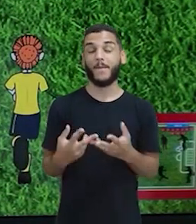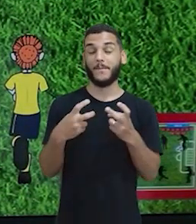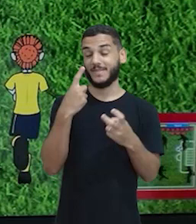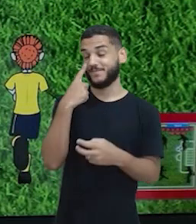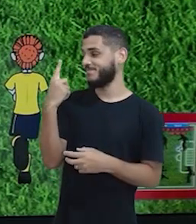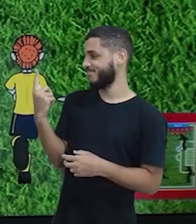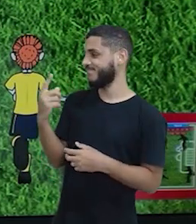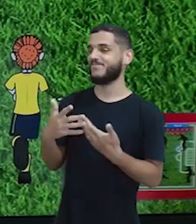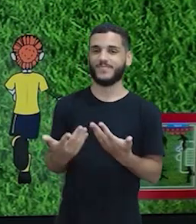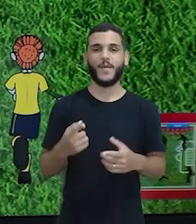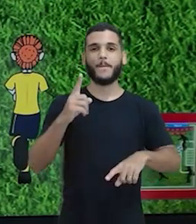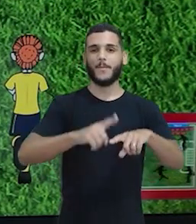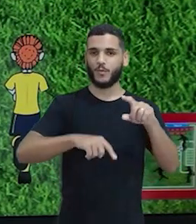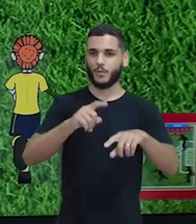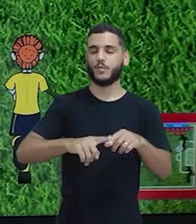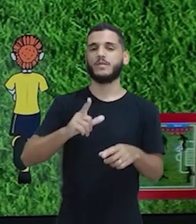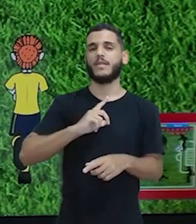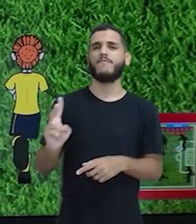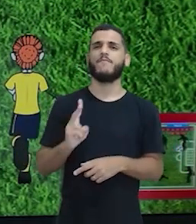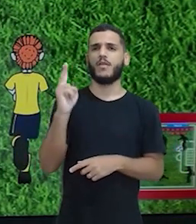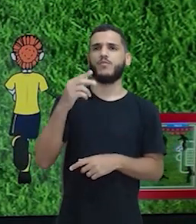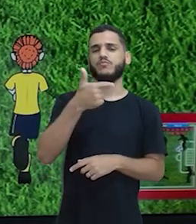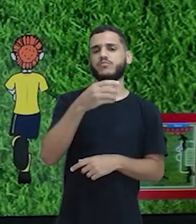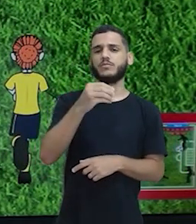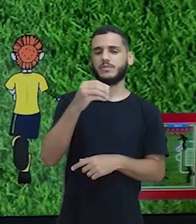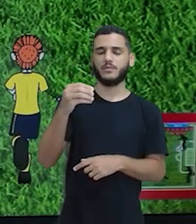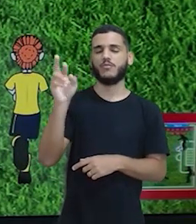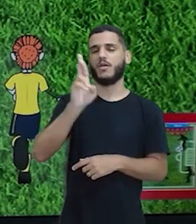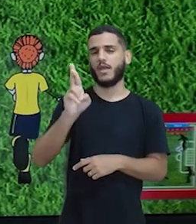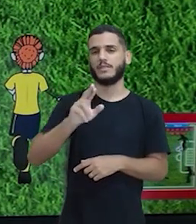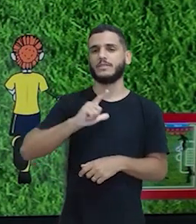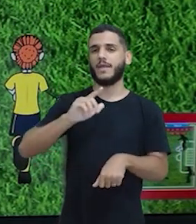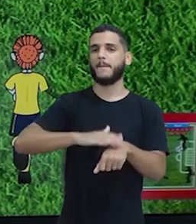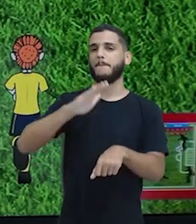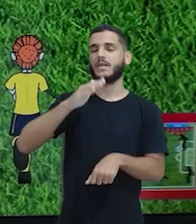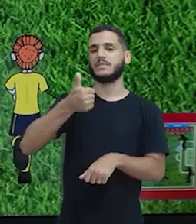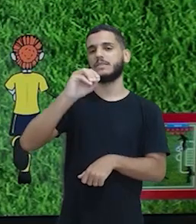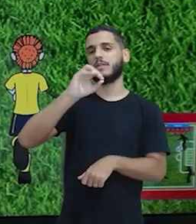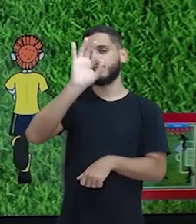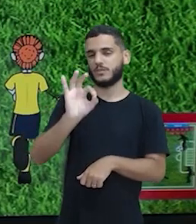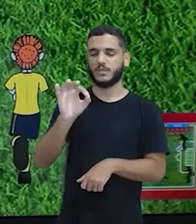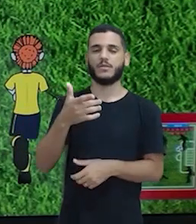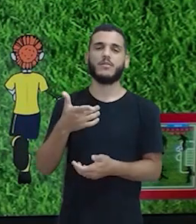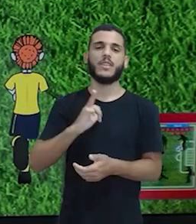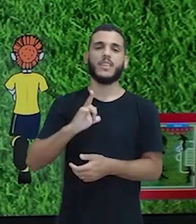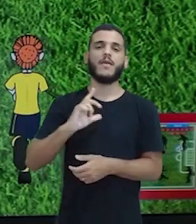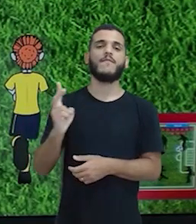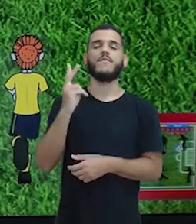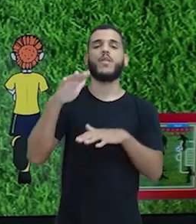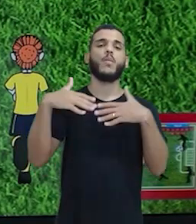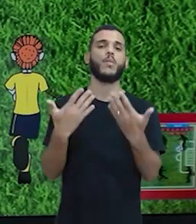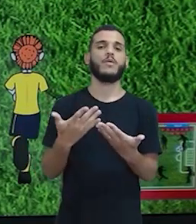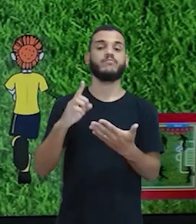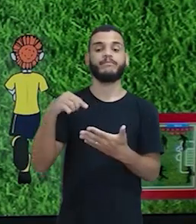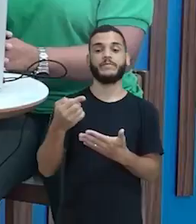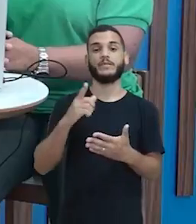o produto que custava r$ 200 teve aumento 10%. Qual o valor após o desconto